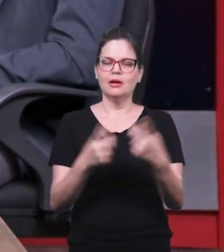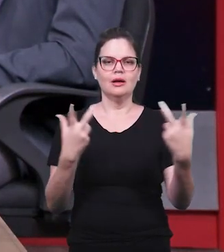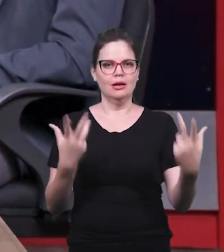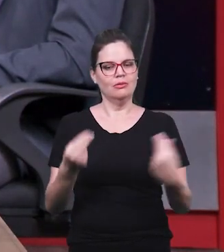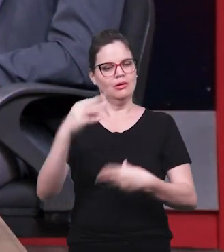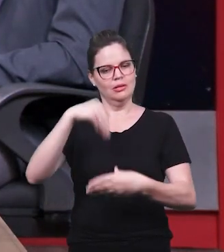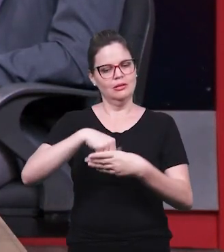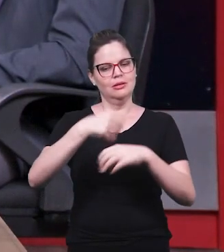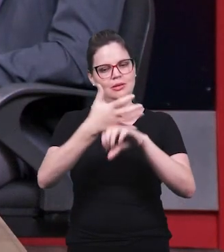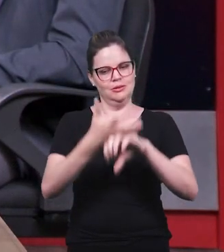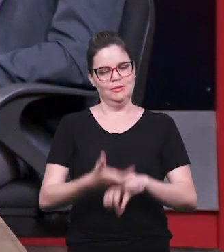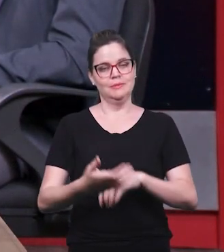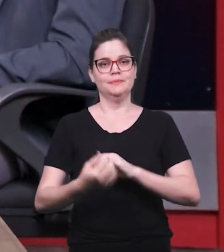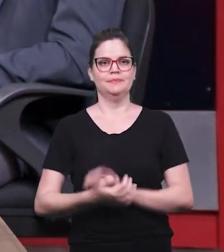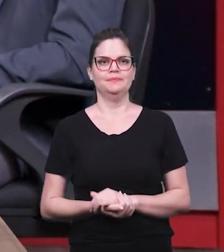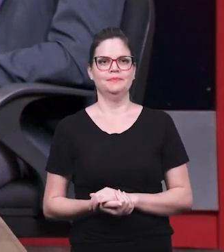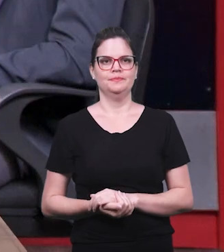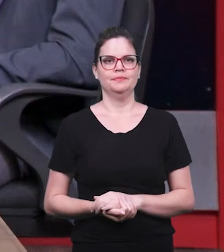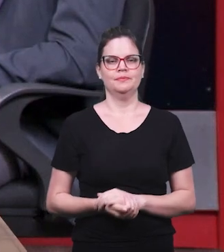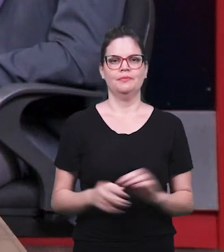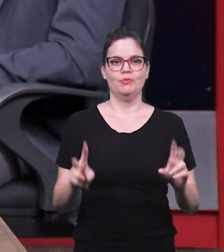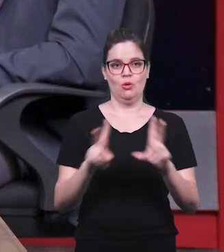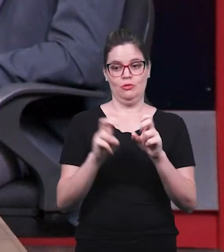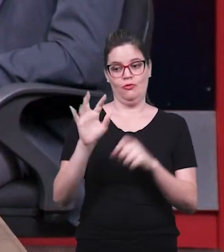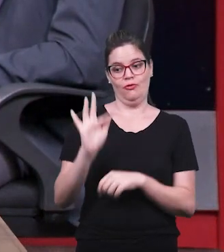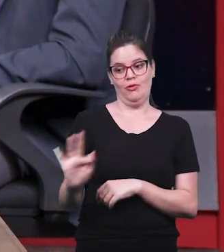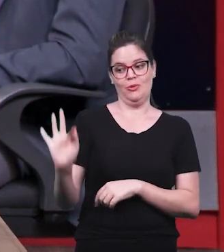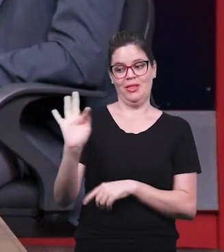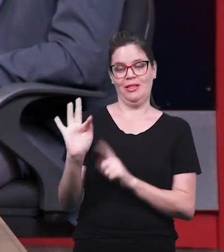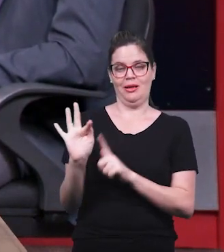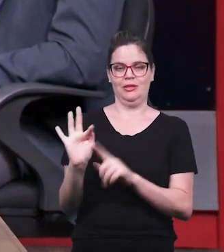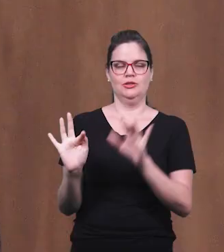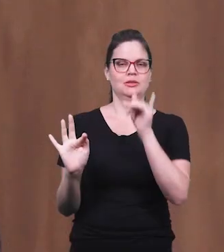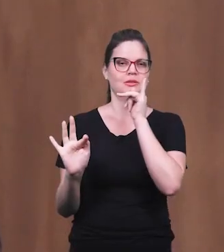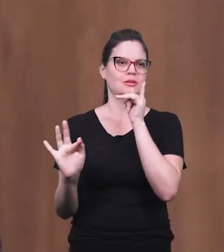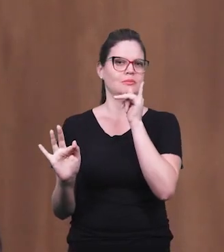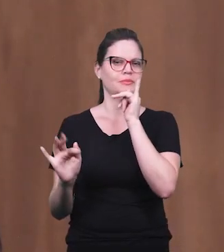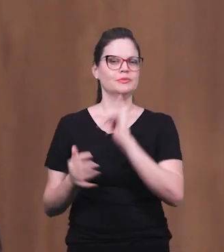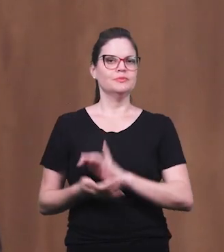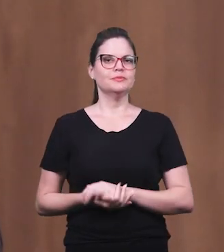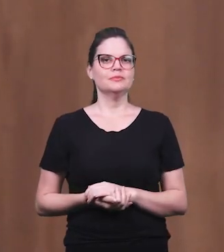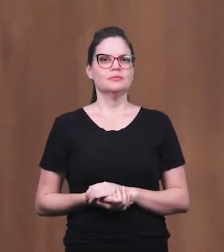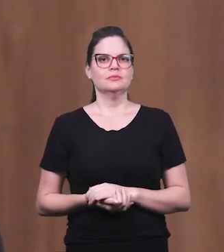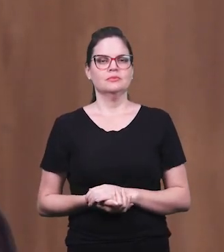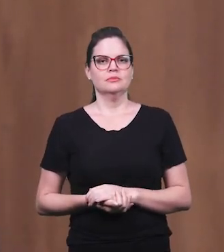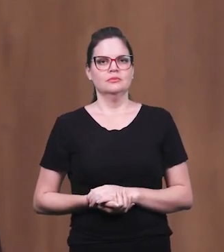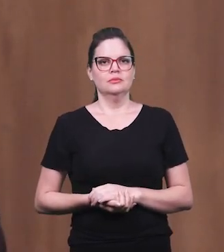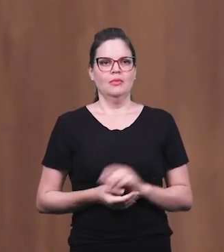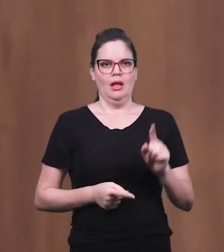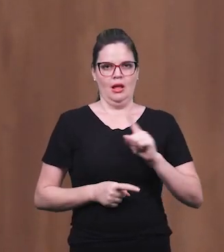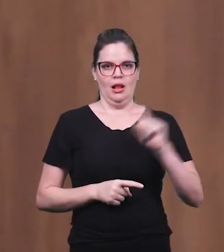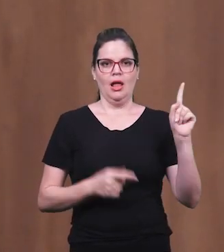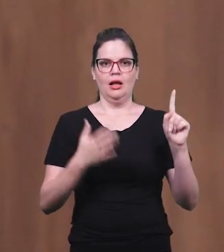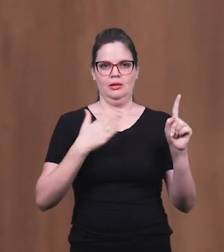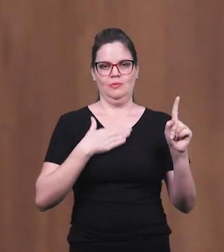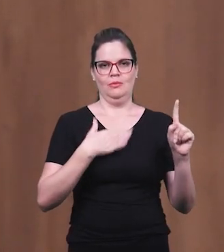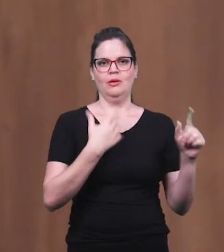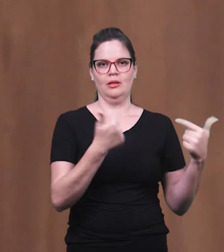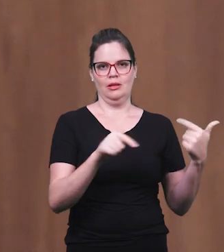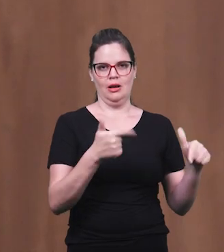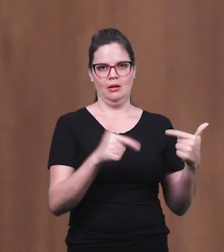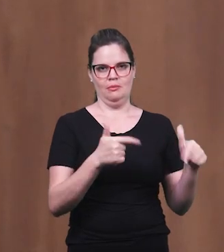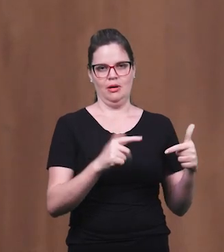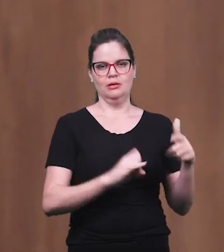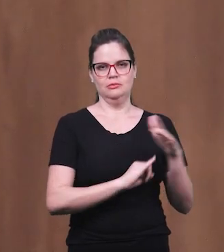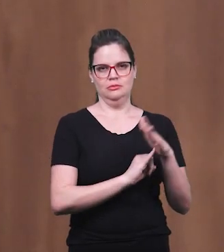em termos, digamos, universitários, né? Por exemplo, no nosso instituto de pesquisa, né,